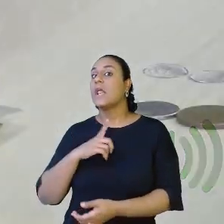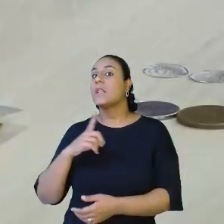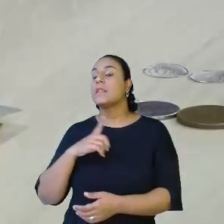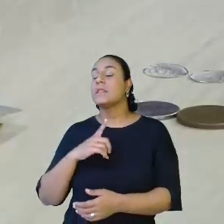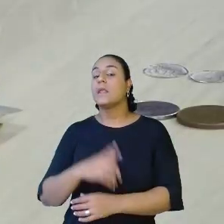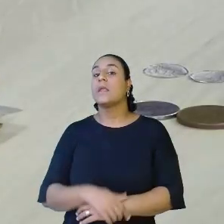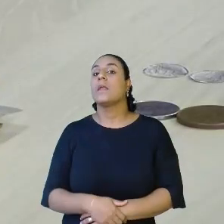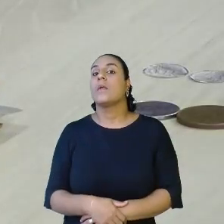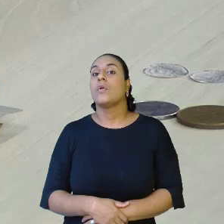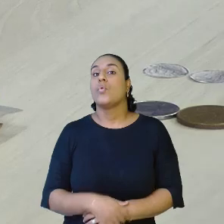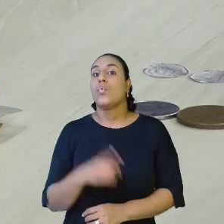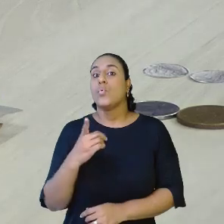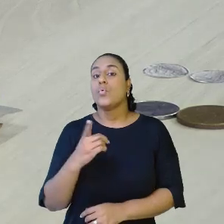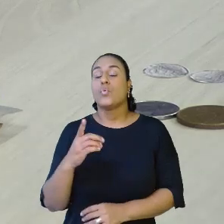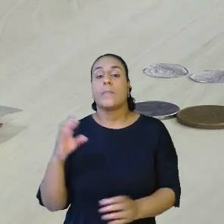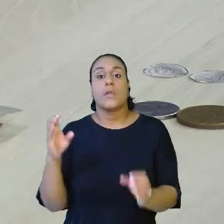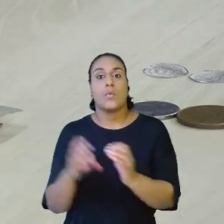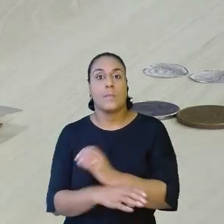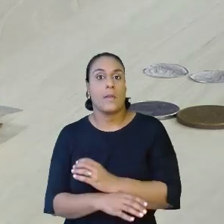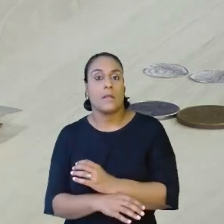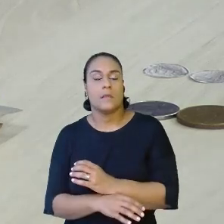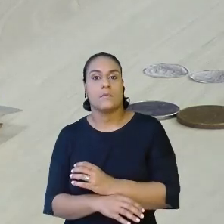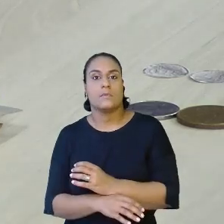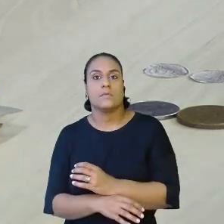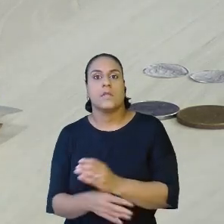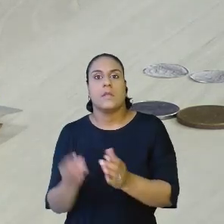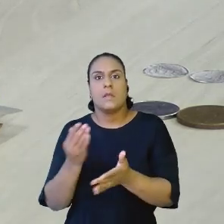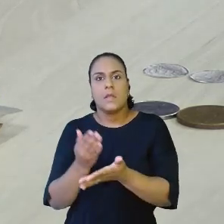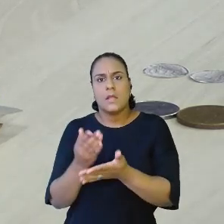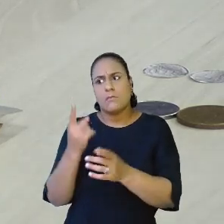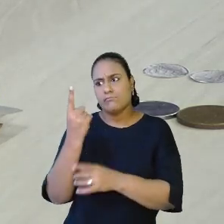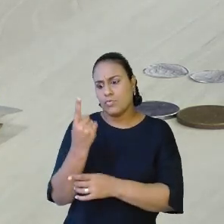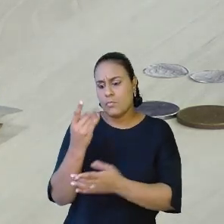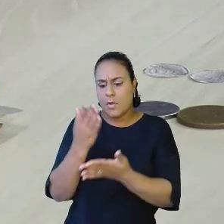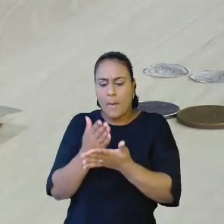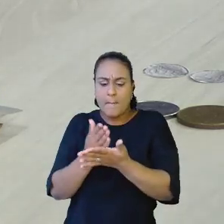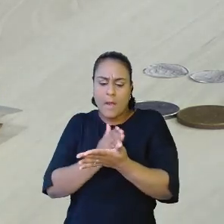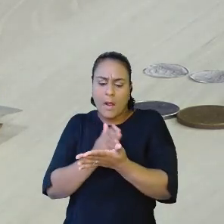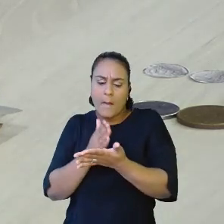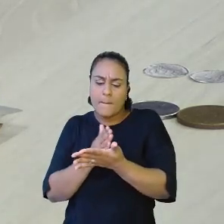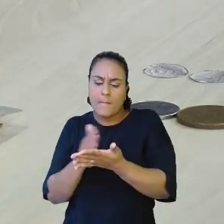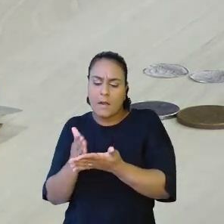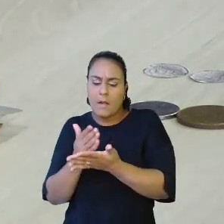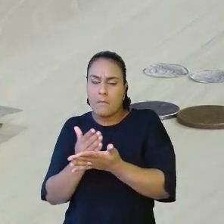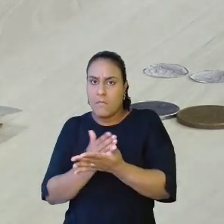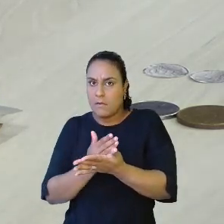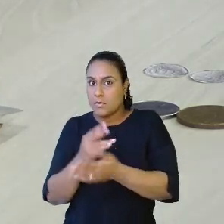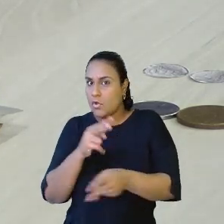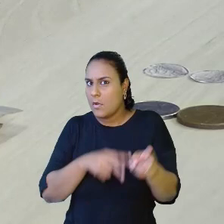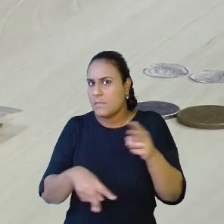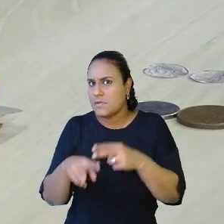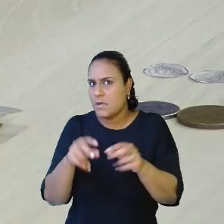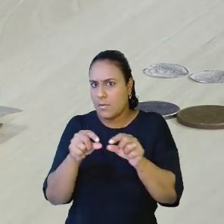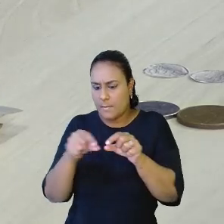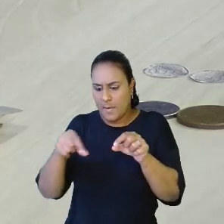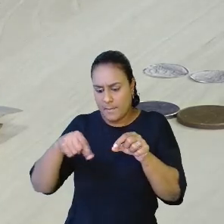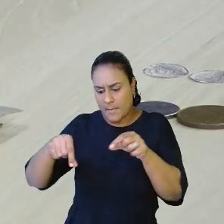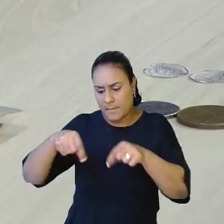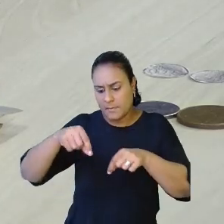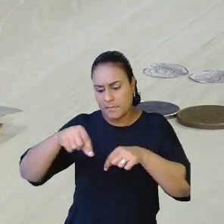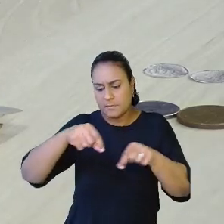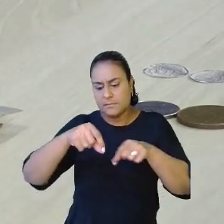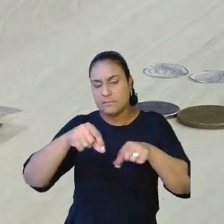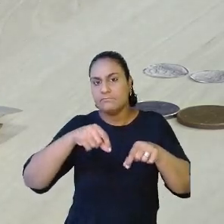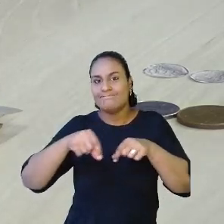e dividir o inteiro em pequenas partes. Aqui vocês estão observando, ó, que está dividido, mas